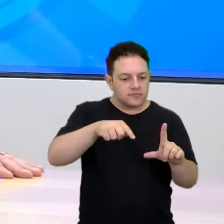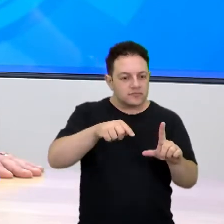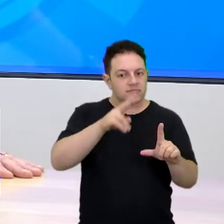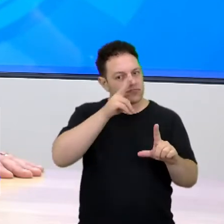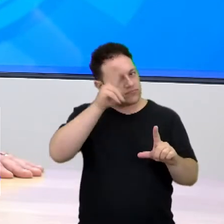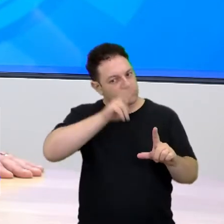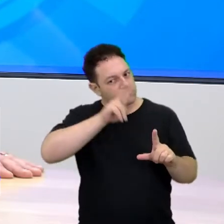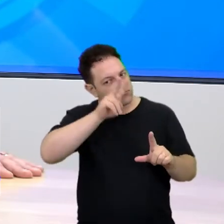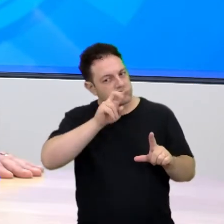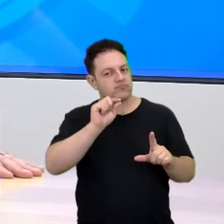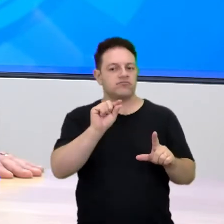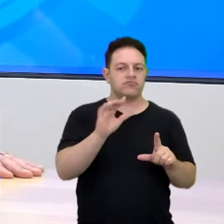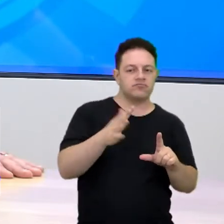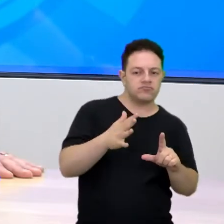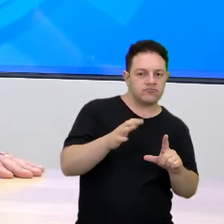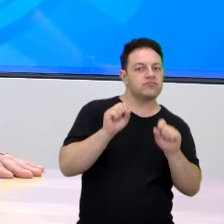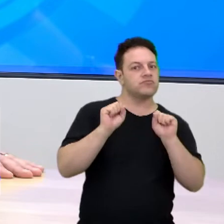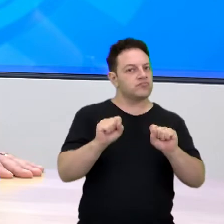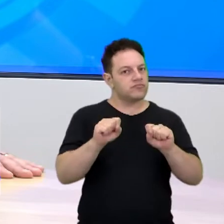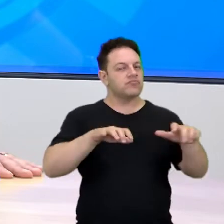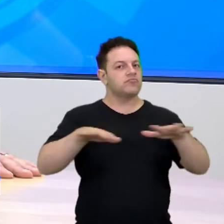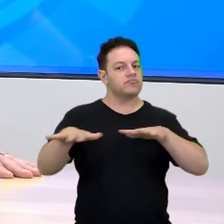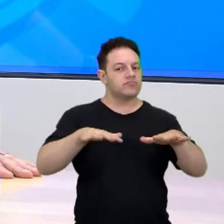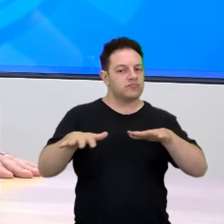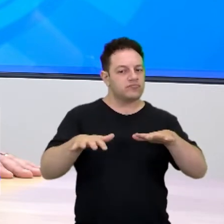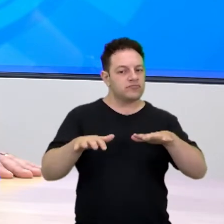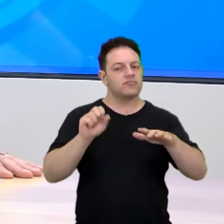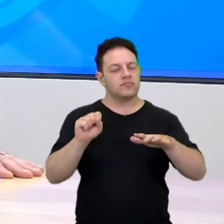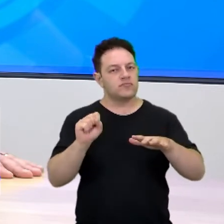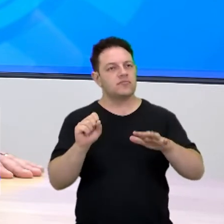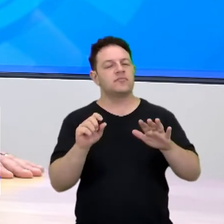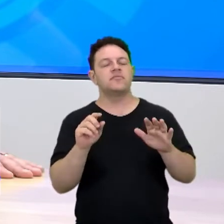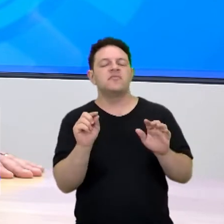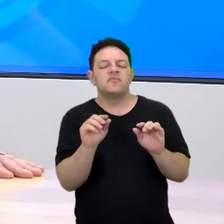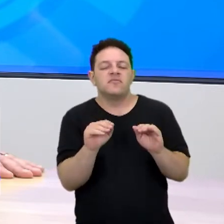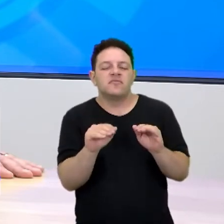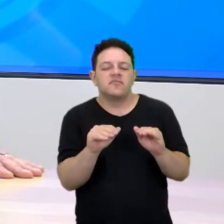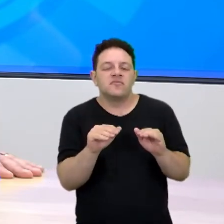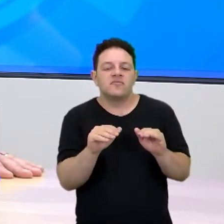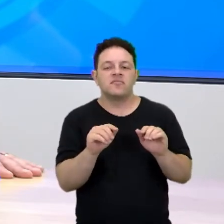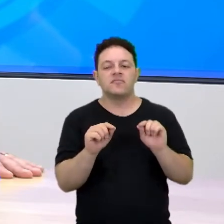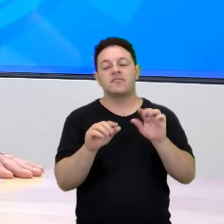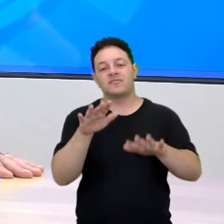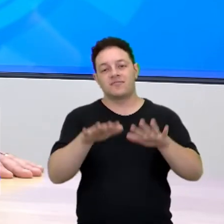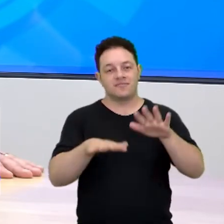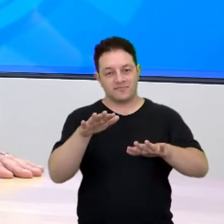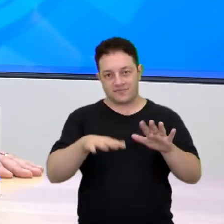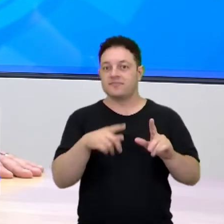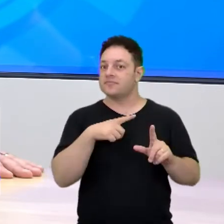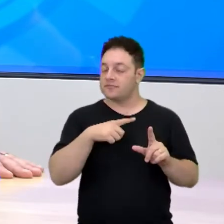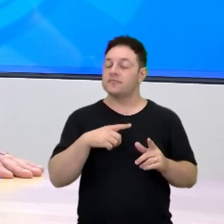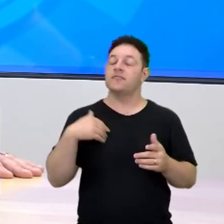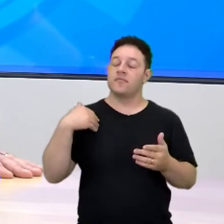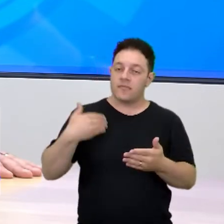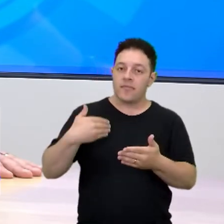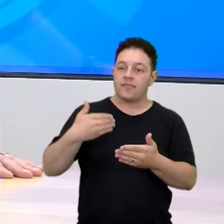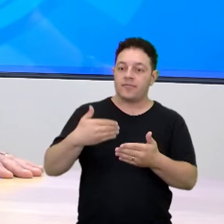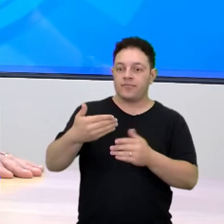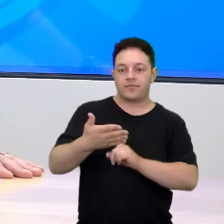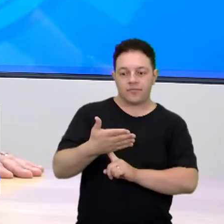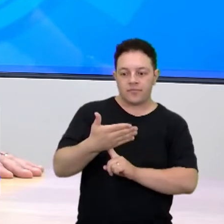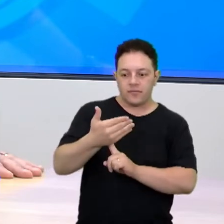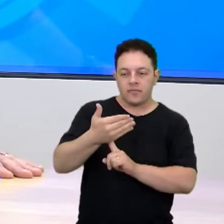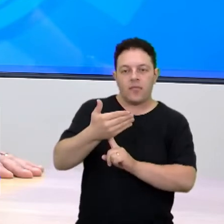aí, né, o potencial da magnitude dessas ondas sísmicas, né? Então cada vez mais hoje nós temos aí a